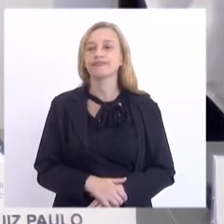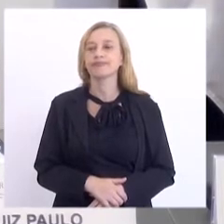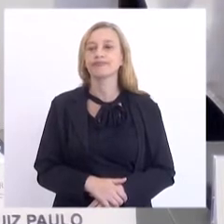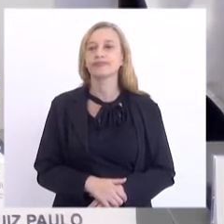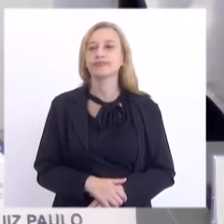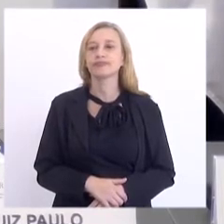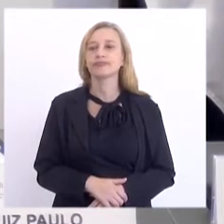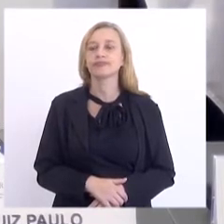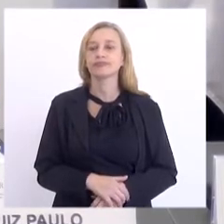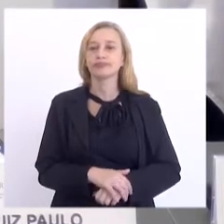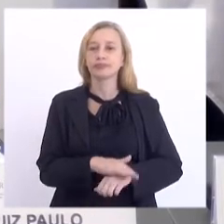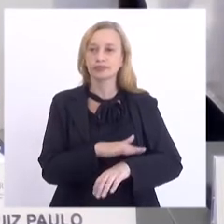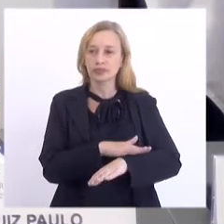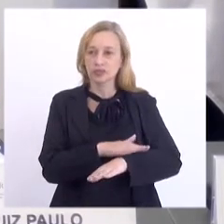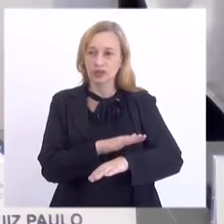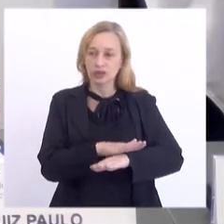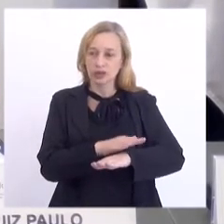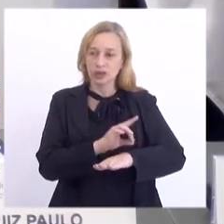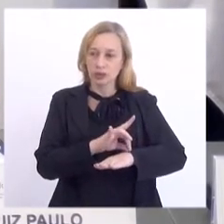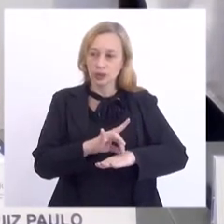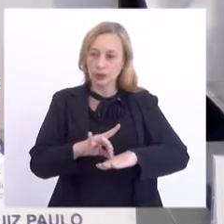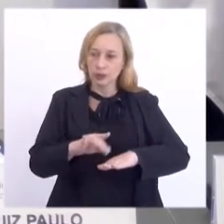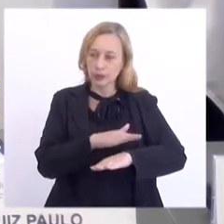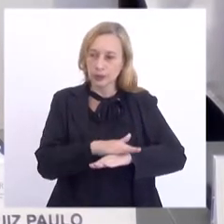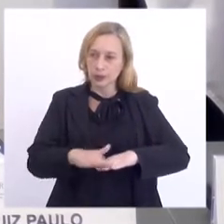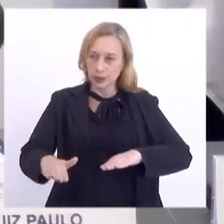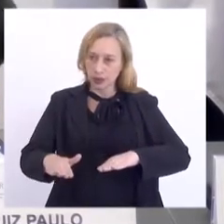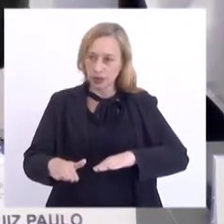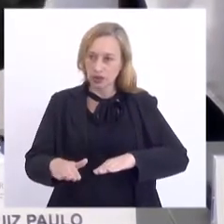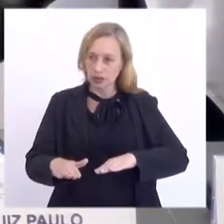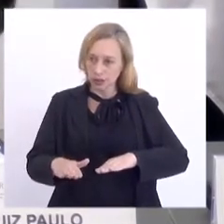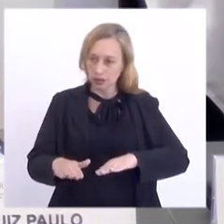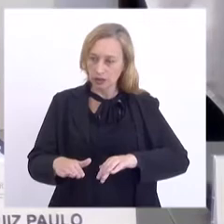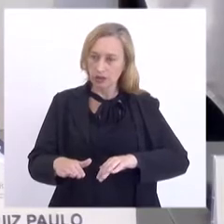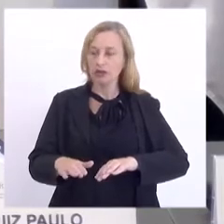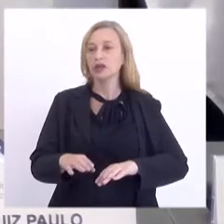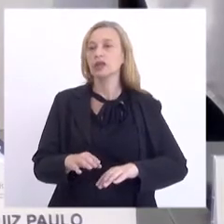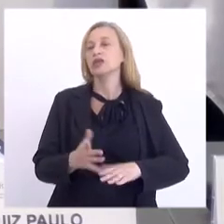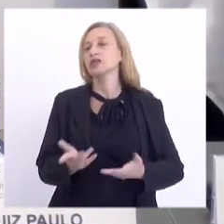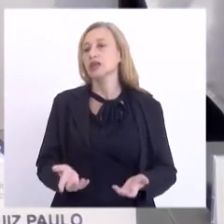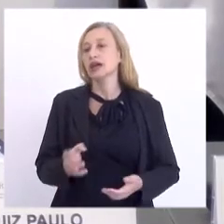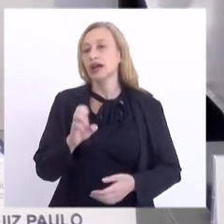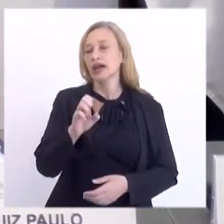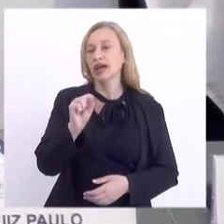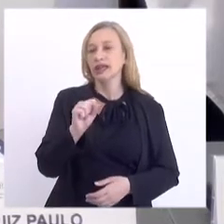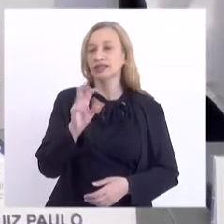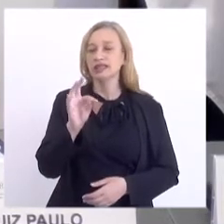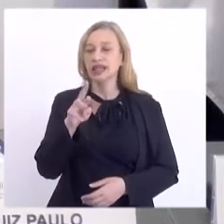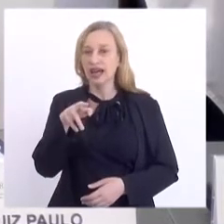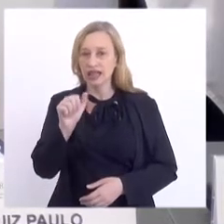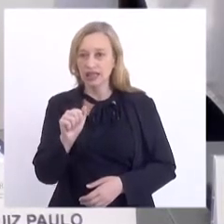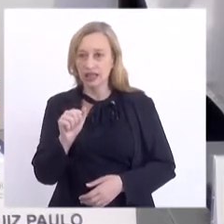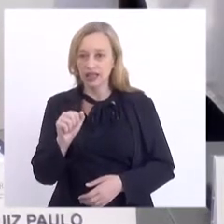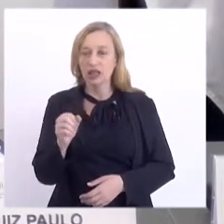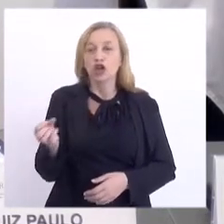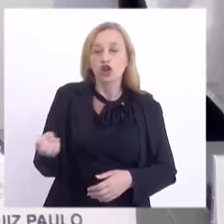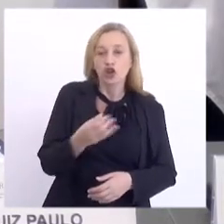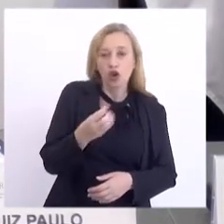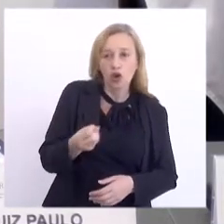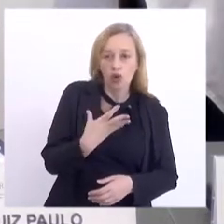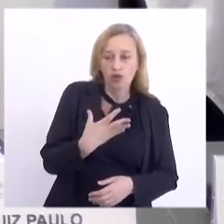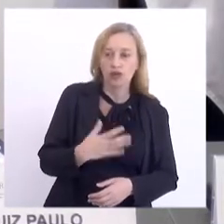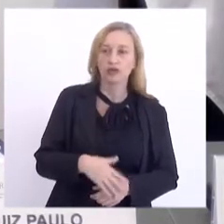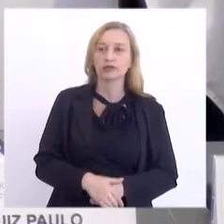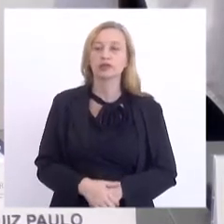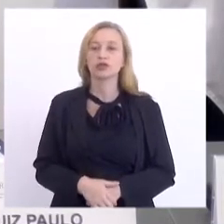estrada que Já exista mesmo que seja um recapeamento mas tem algumas trechos novos é decerto ele sente